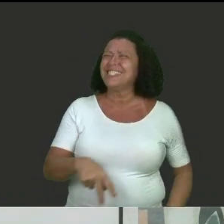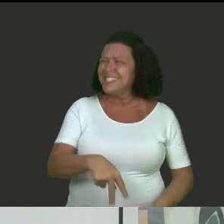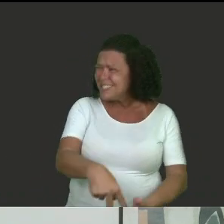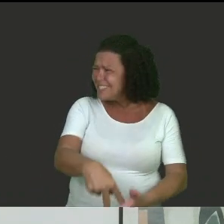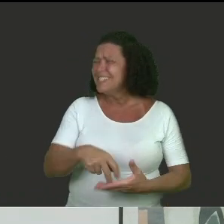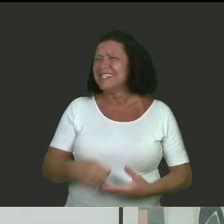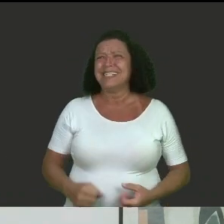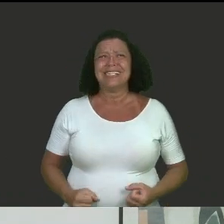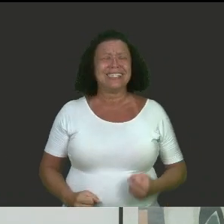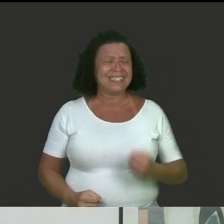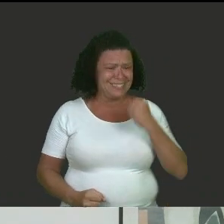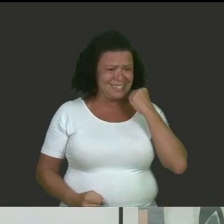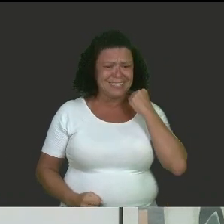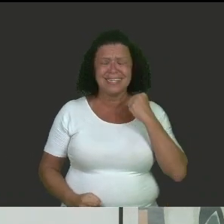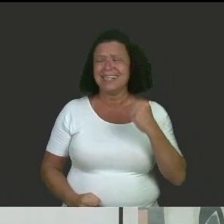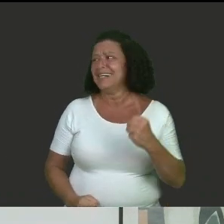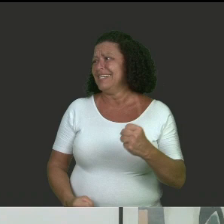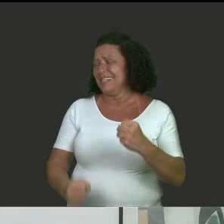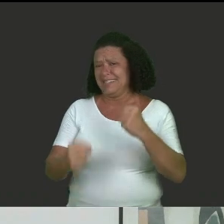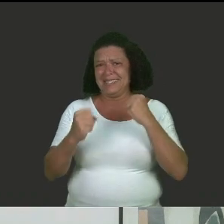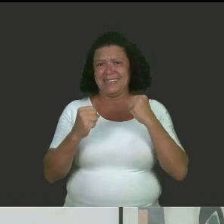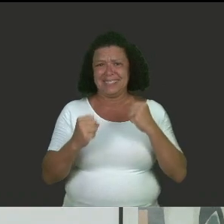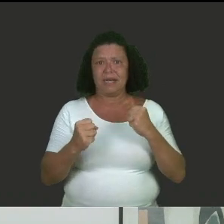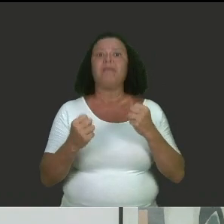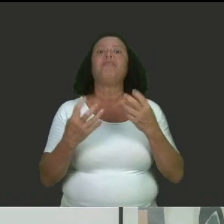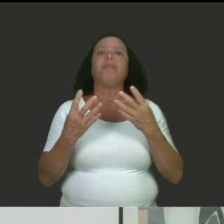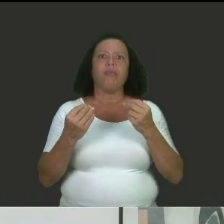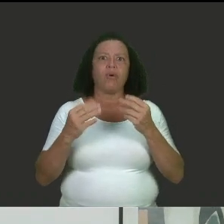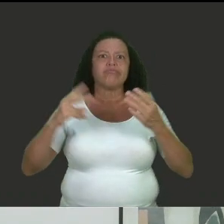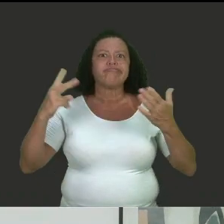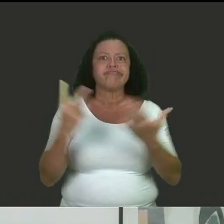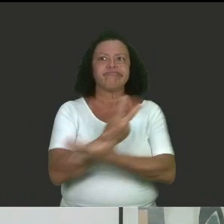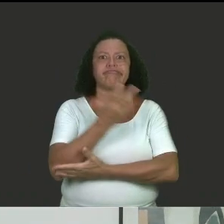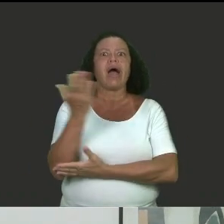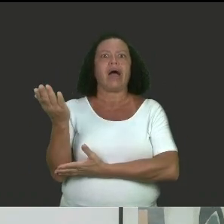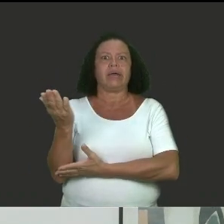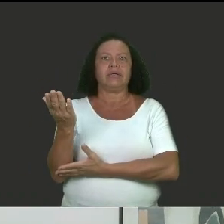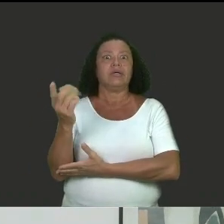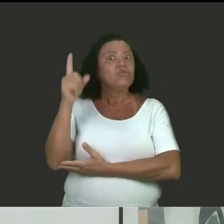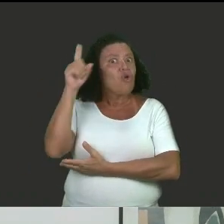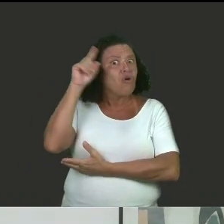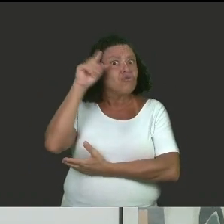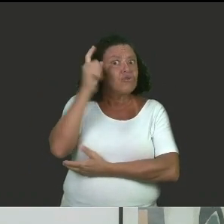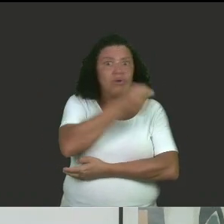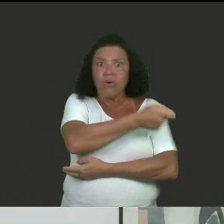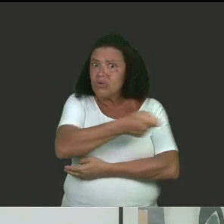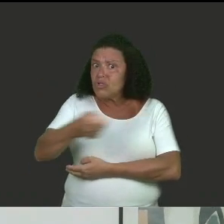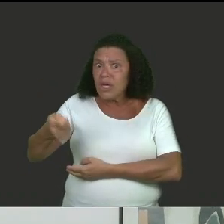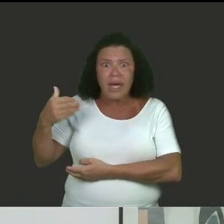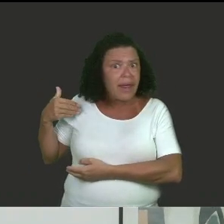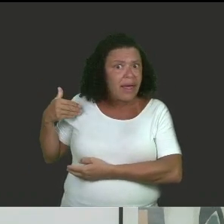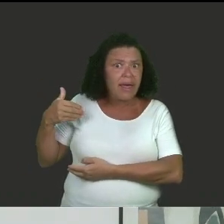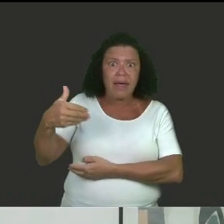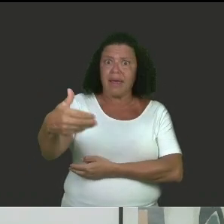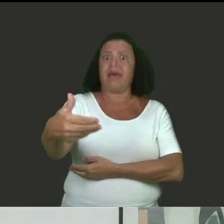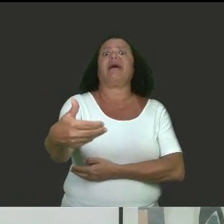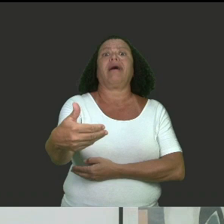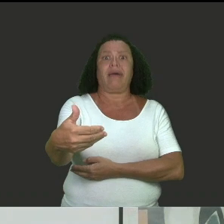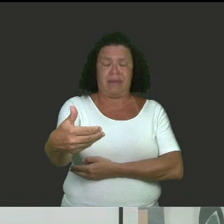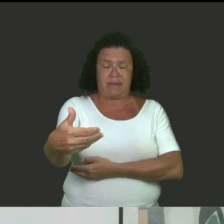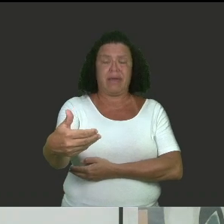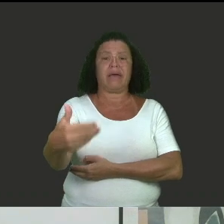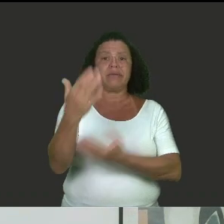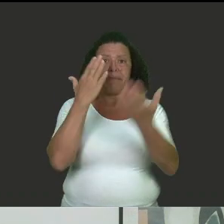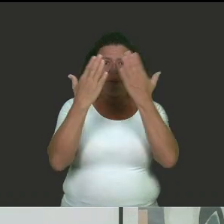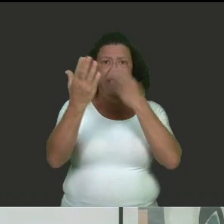isso tem vindo muito à tona nos dias atuais em relação à questão com esse viés psicológico.